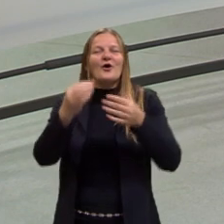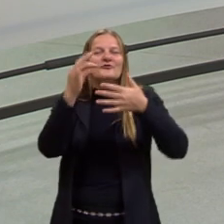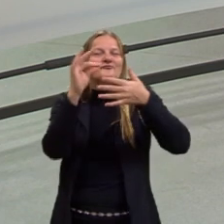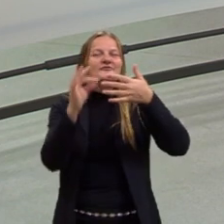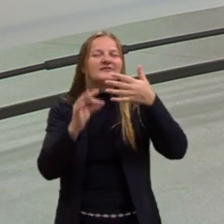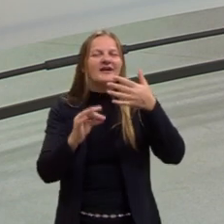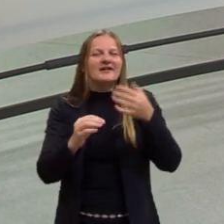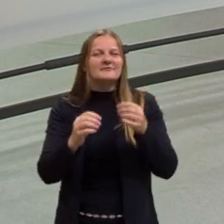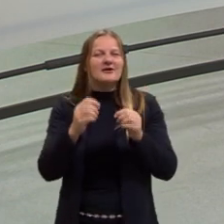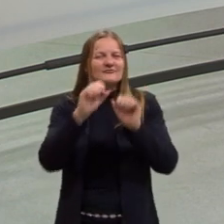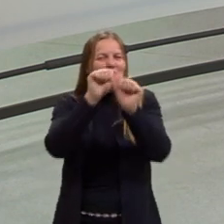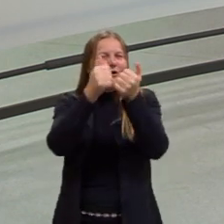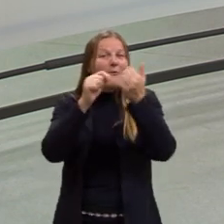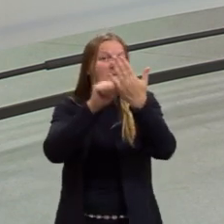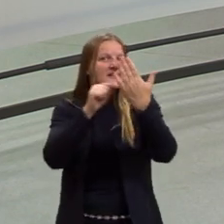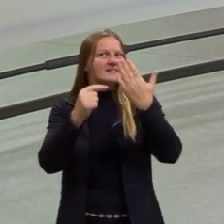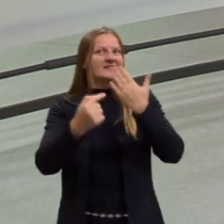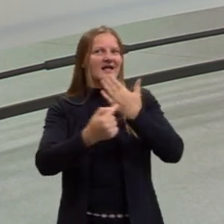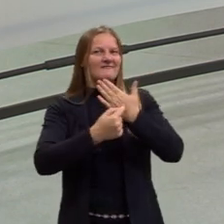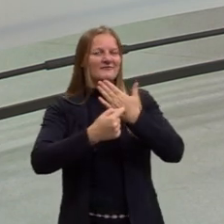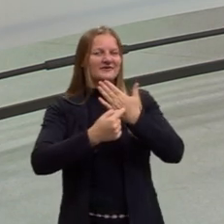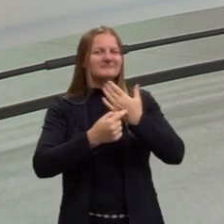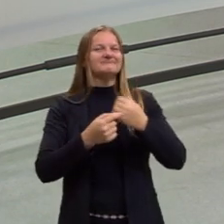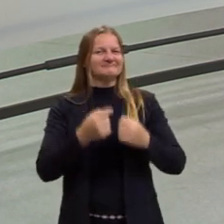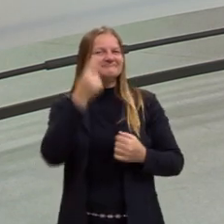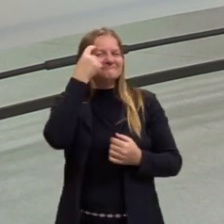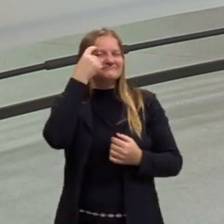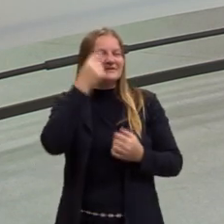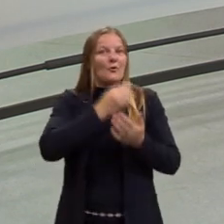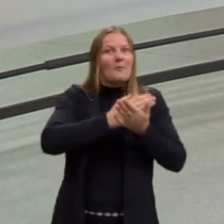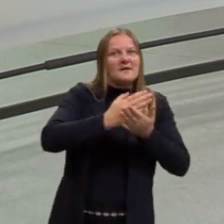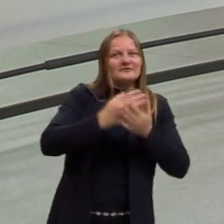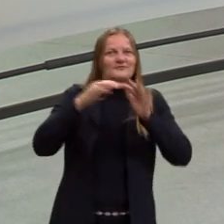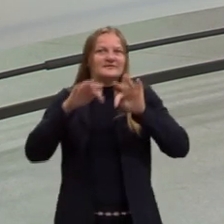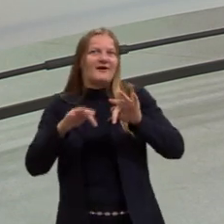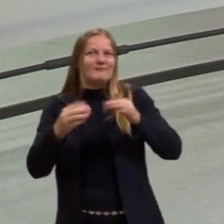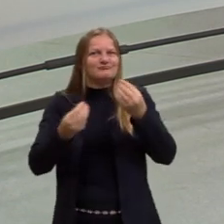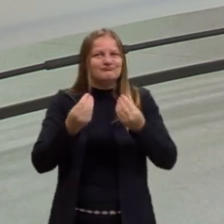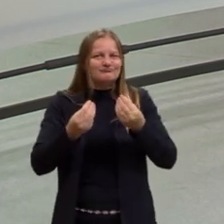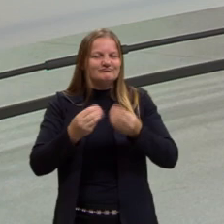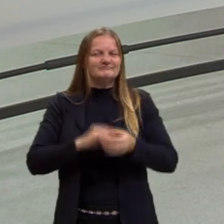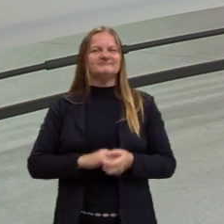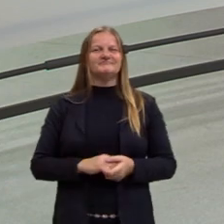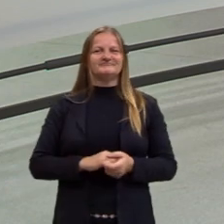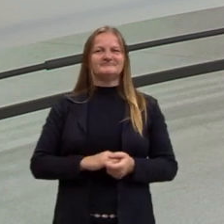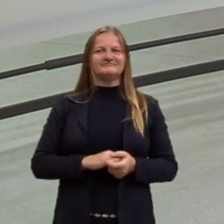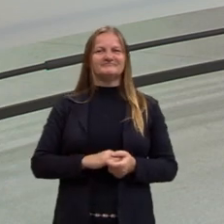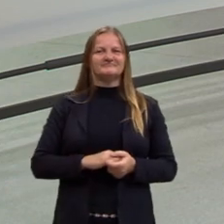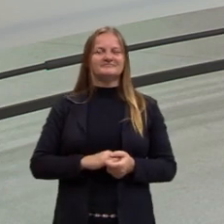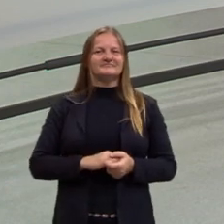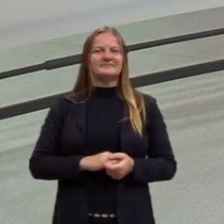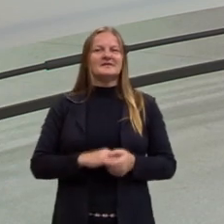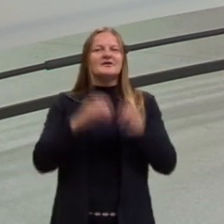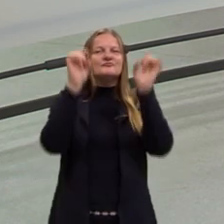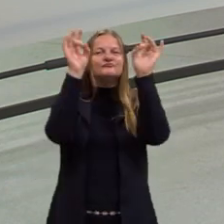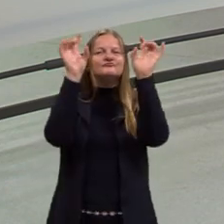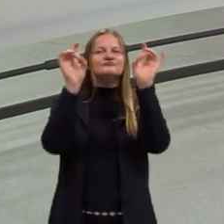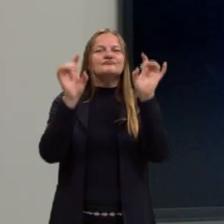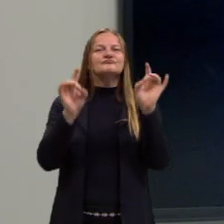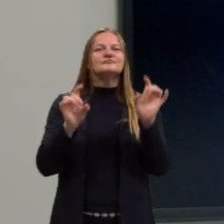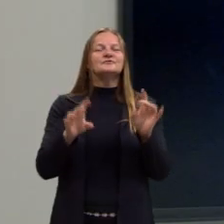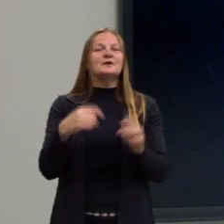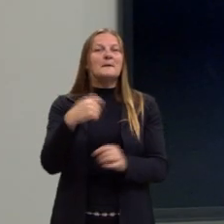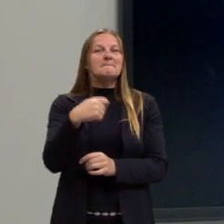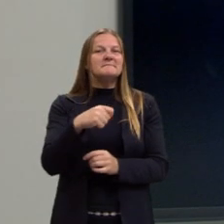detalhadamente sem desespero pensando sim em torno da das especificidades que